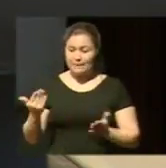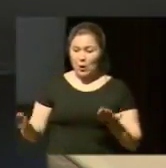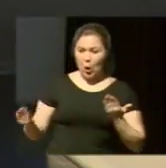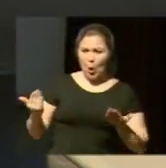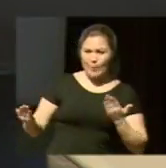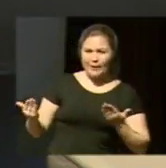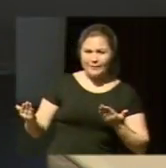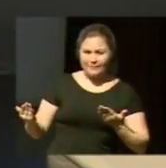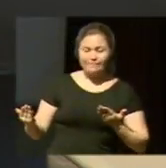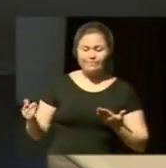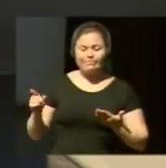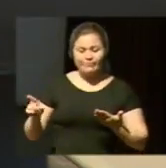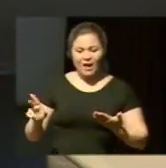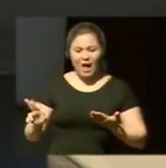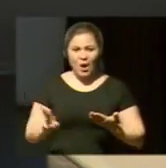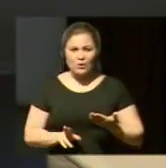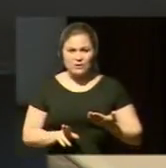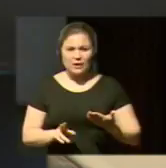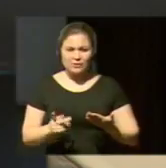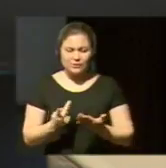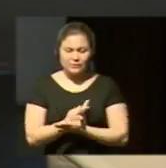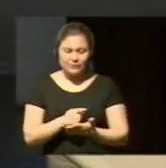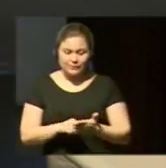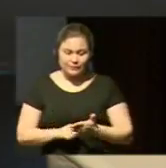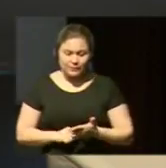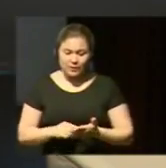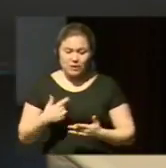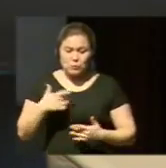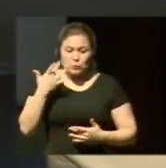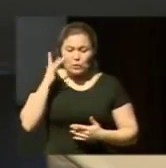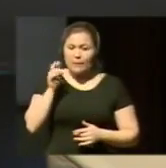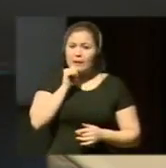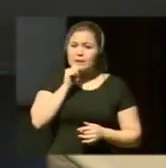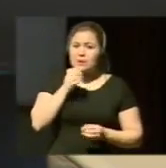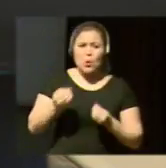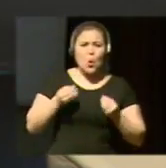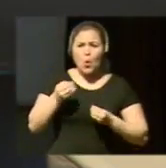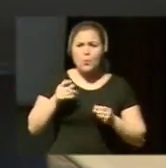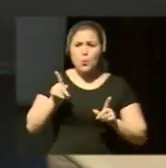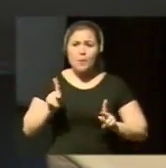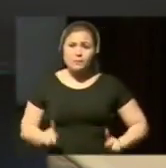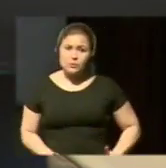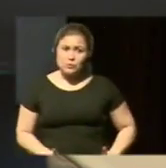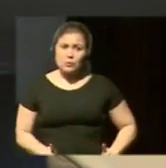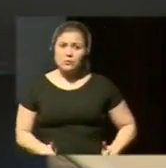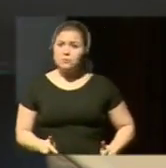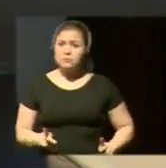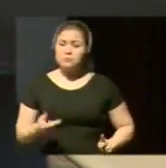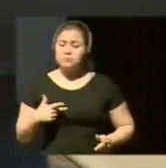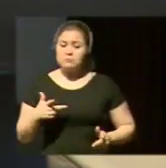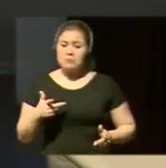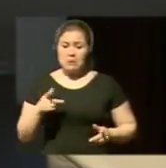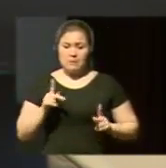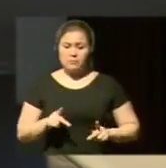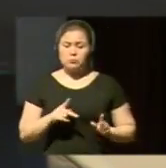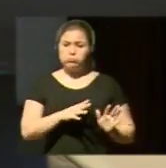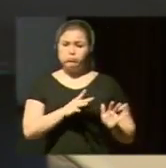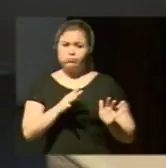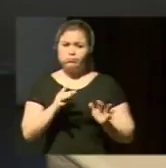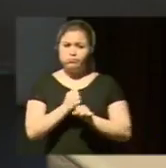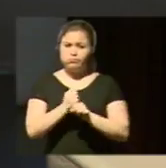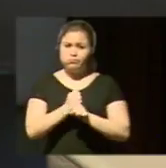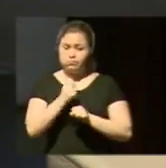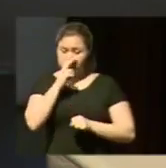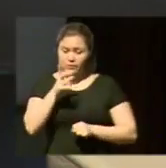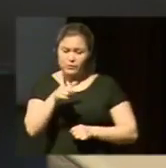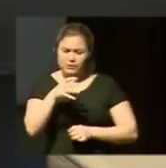que não utilizam a internet. E esses são os resultados que saíram. Nós não sabemos ainda como é que uma pessoa, não perguntamos uma pessoa ao longo dos anos para